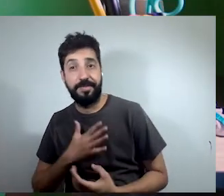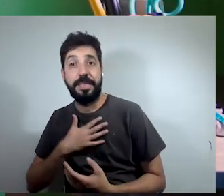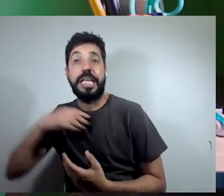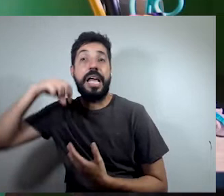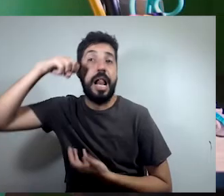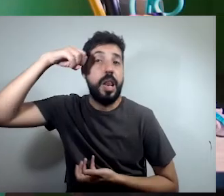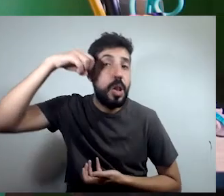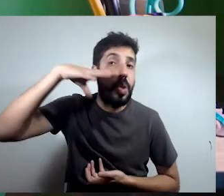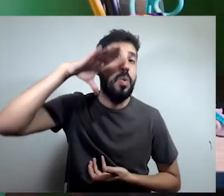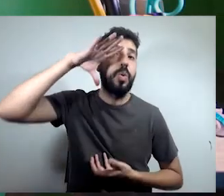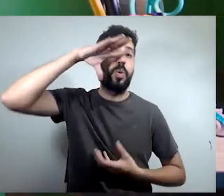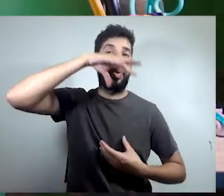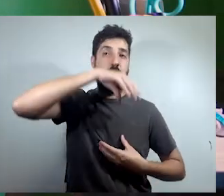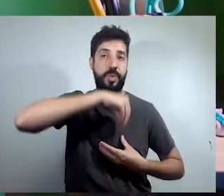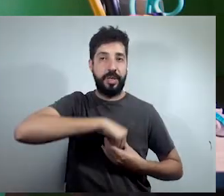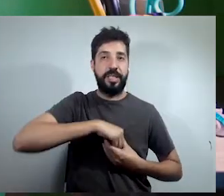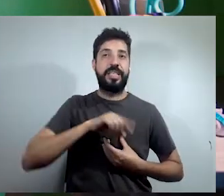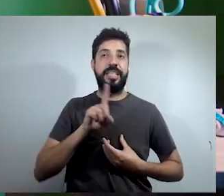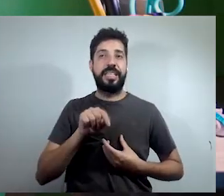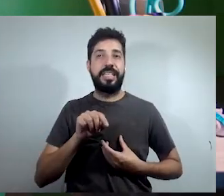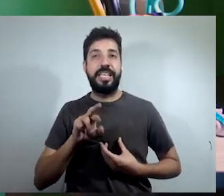Minha luz é.